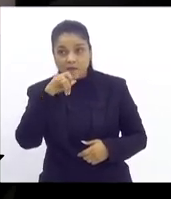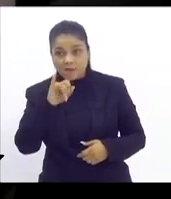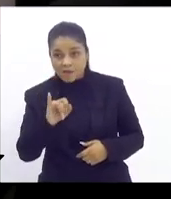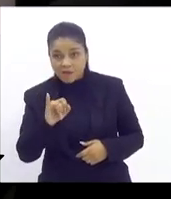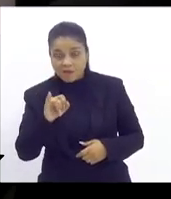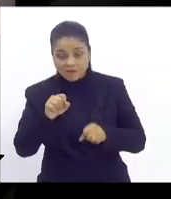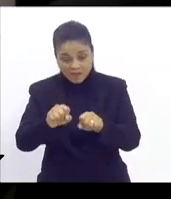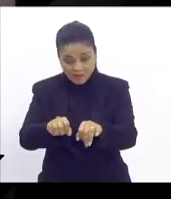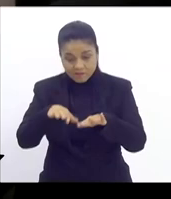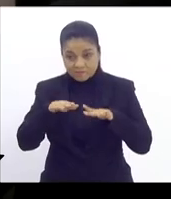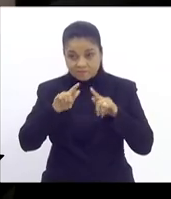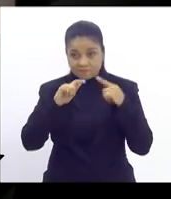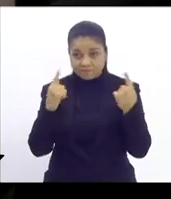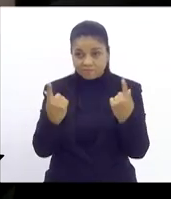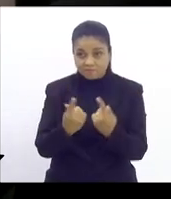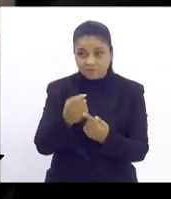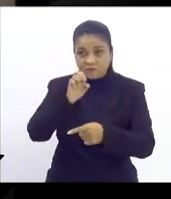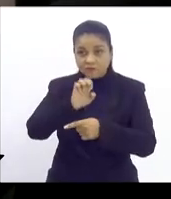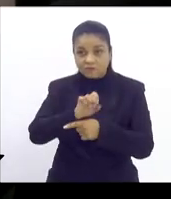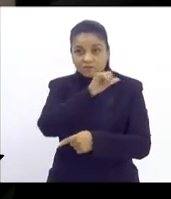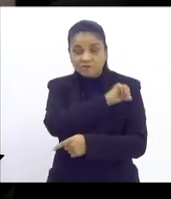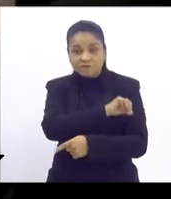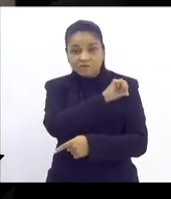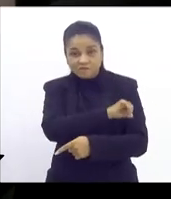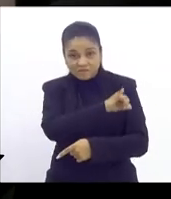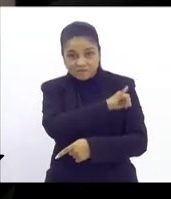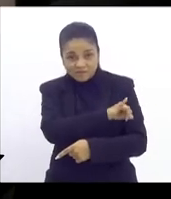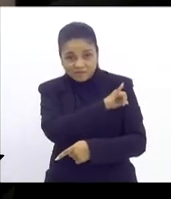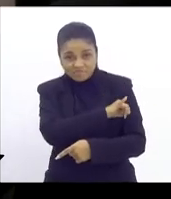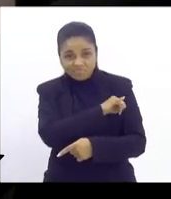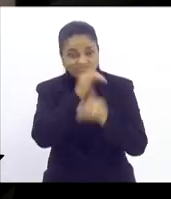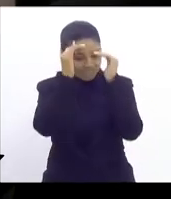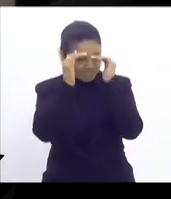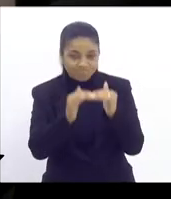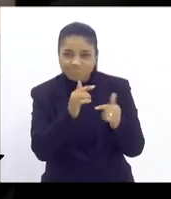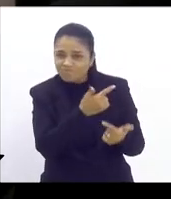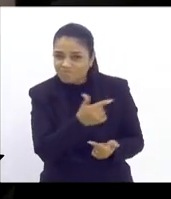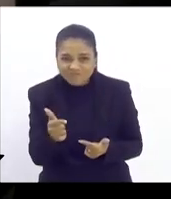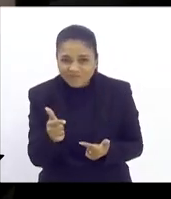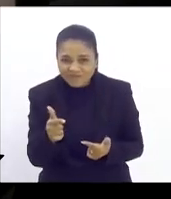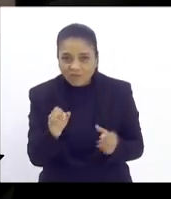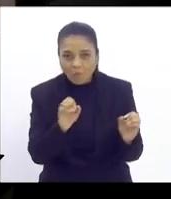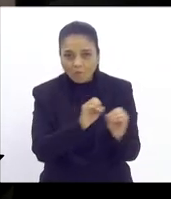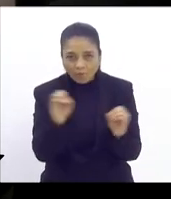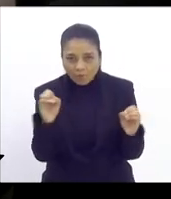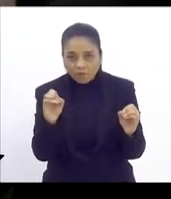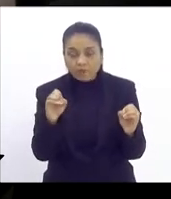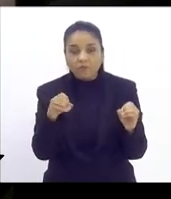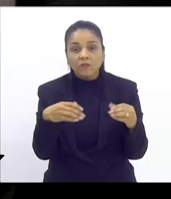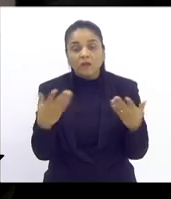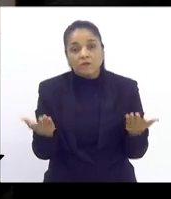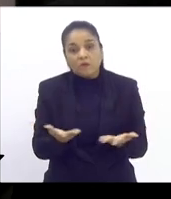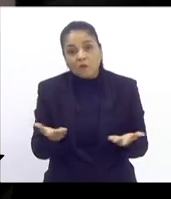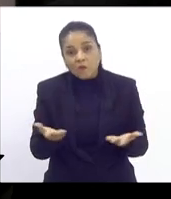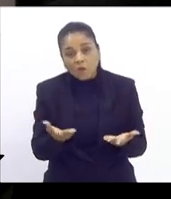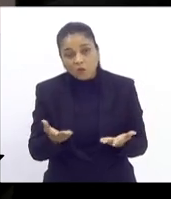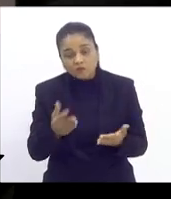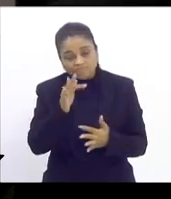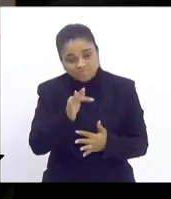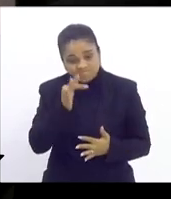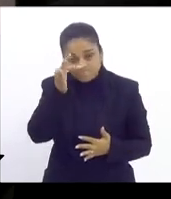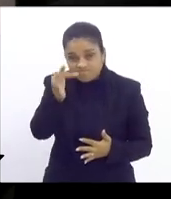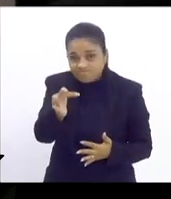na Assembleia Legislativa do Estado do Rio de Janeiro somos Ainda assim desrespeitados eu acho que isso presidente é o preâmbulo do que nós vamos